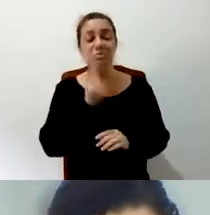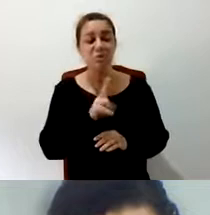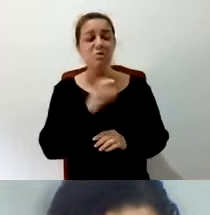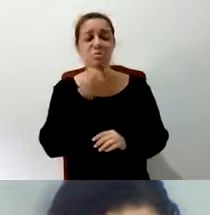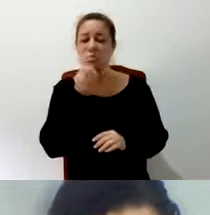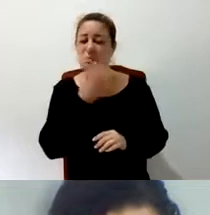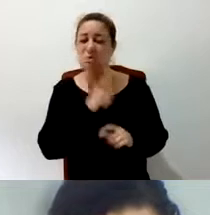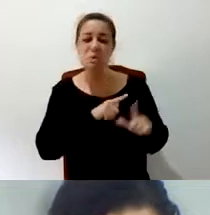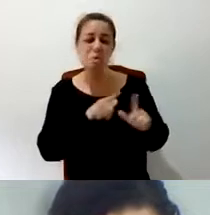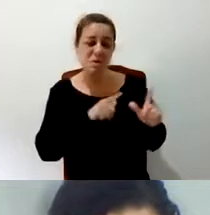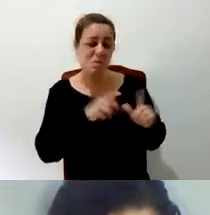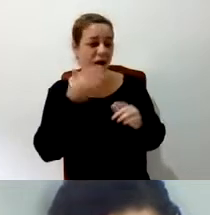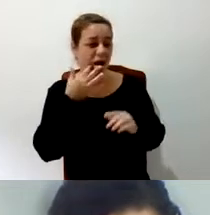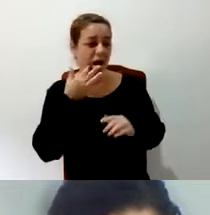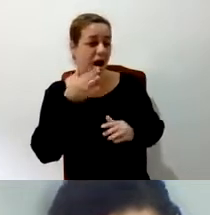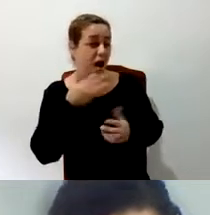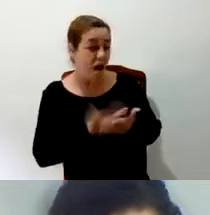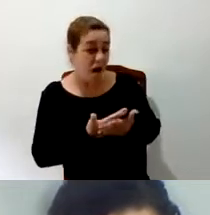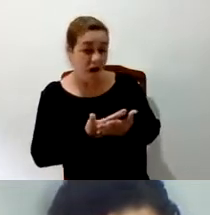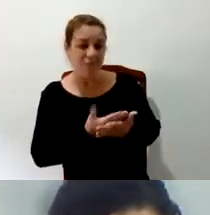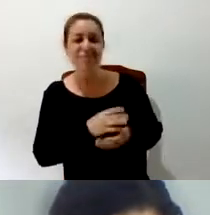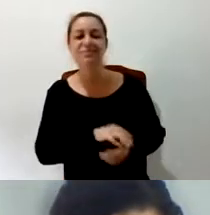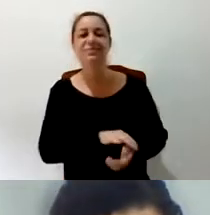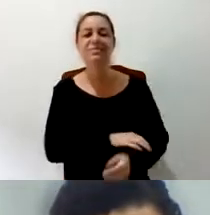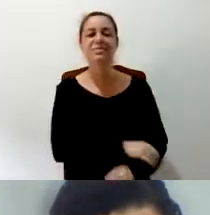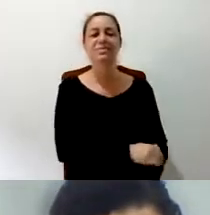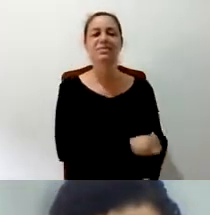trabalho dela. Fiquei encantada. Então,